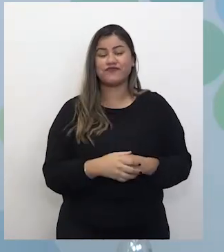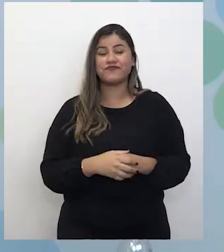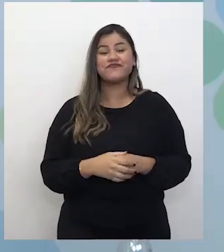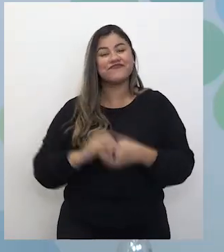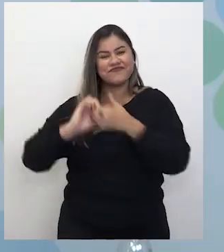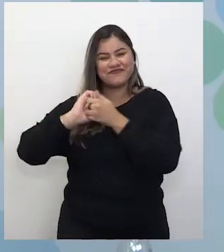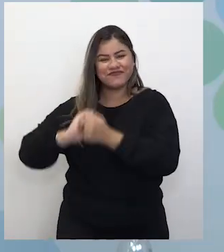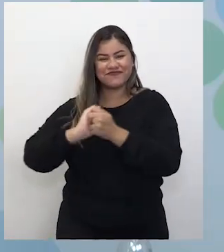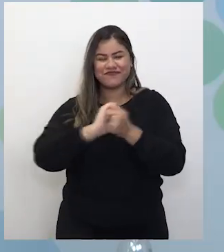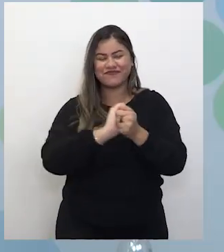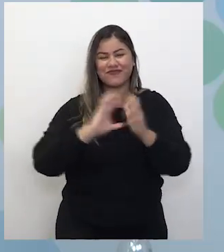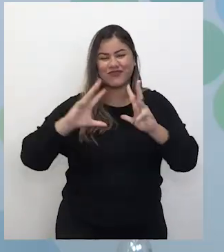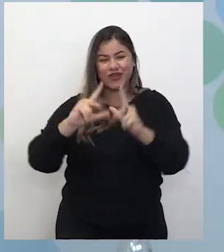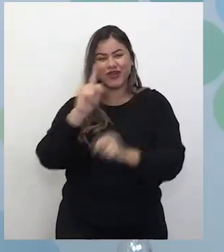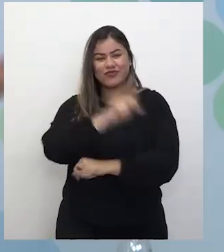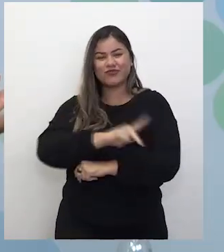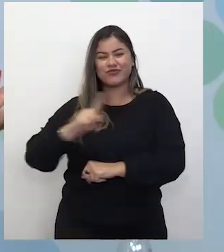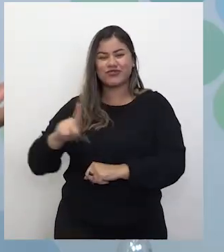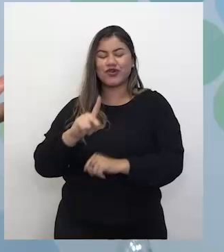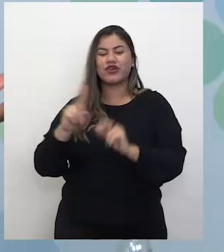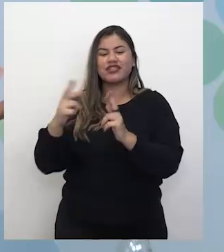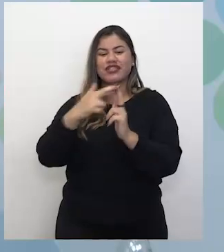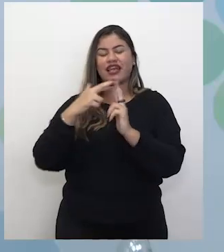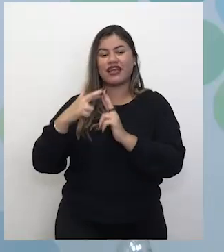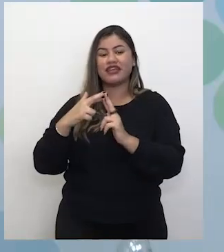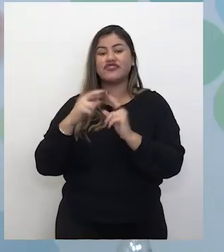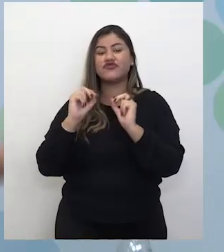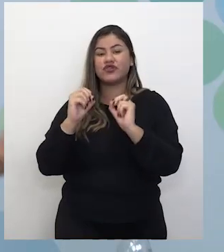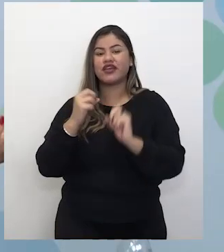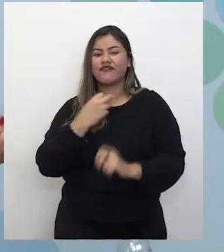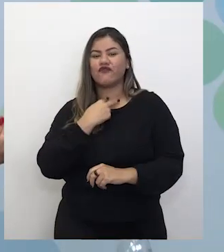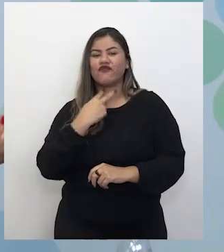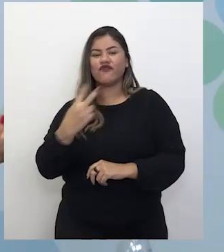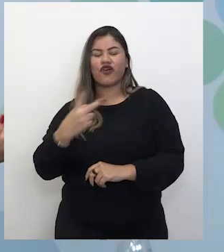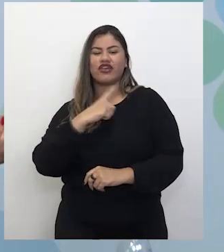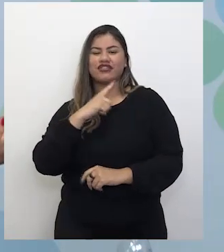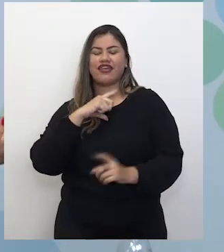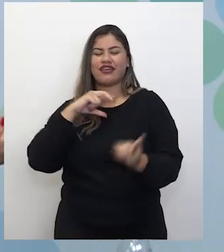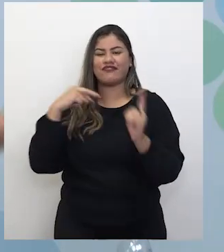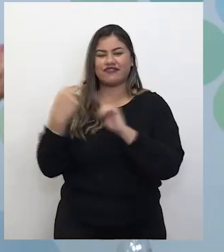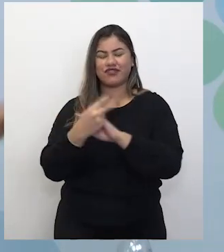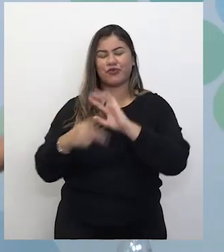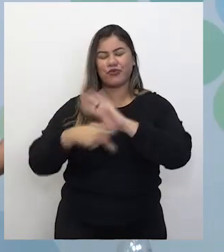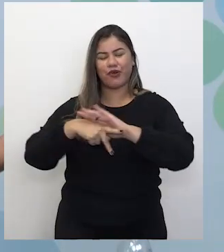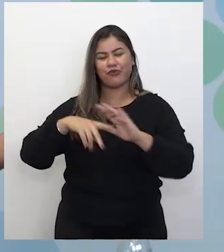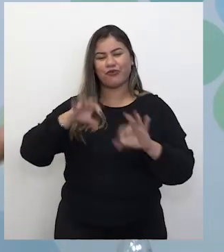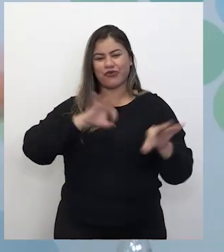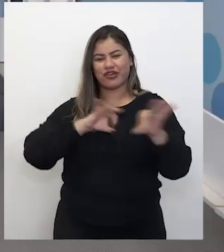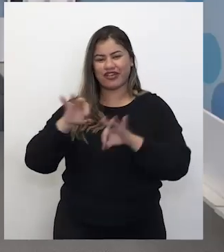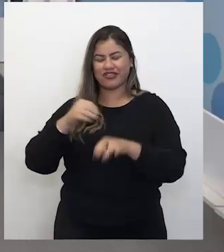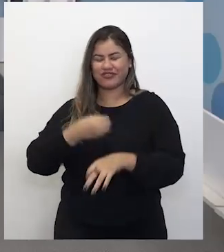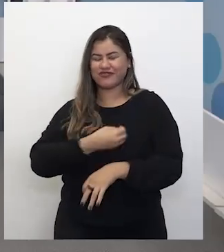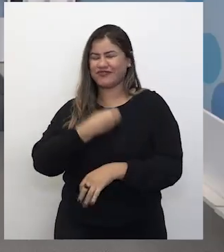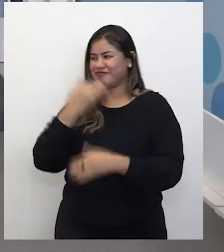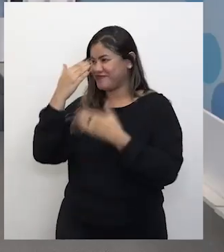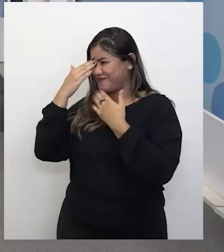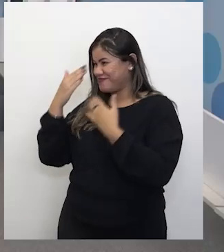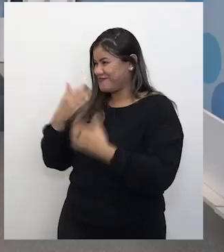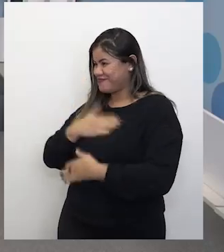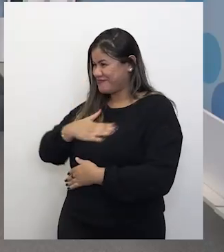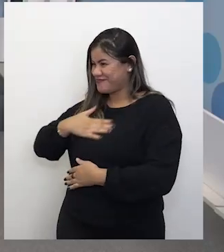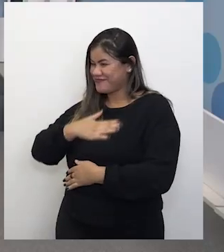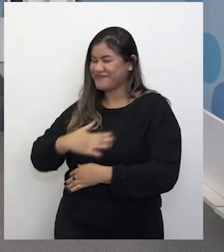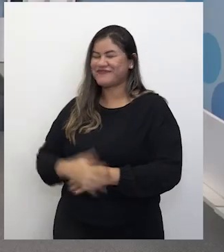os colegas da rede que estão aí amplificando essas vozes sobre essa perspectiva do projeto de vida. É um prazer, Luanda. Prazer é todo